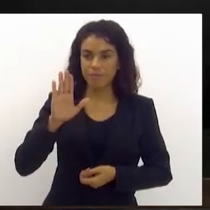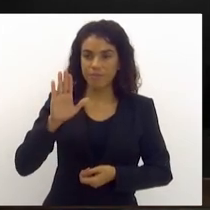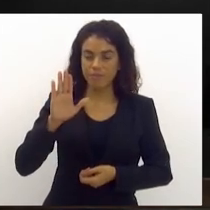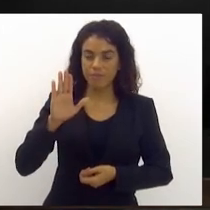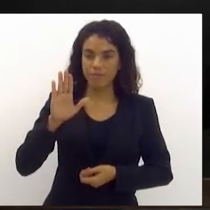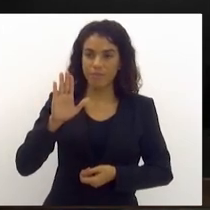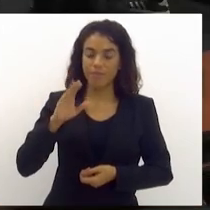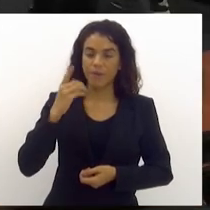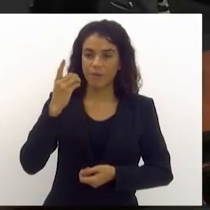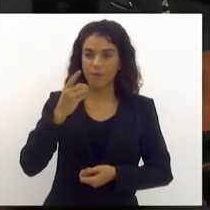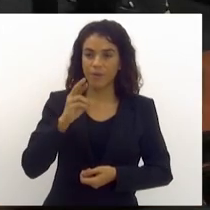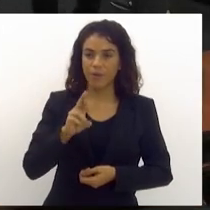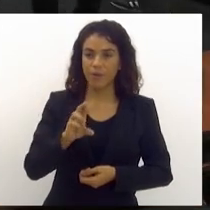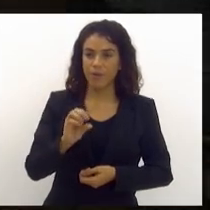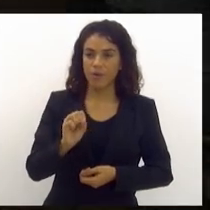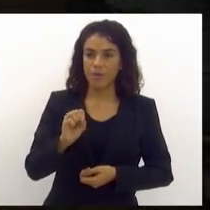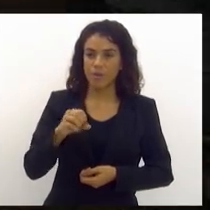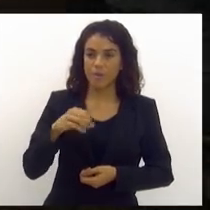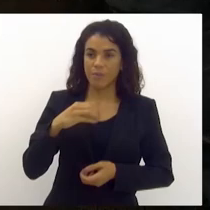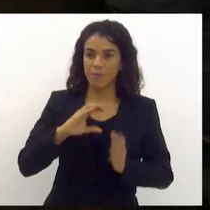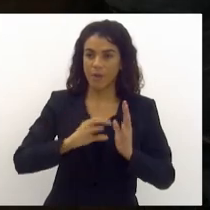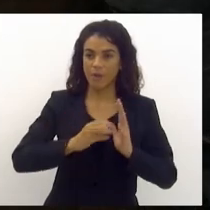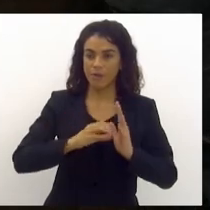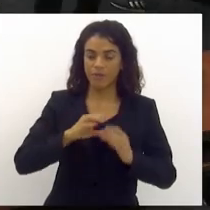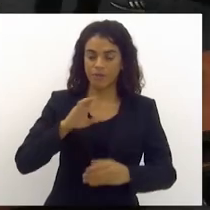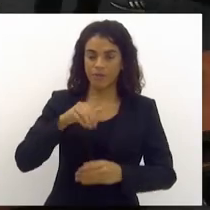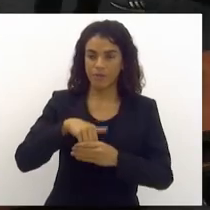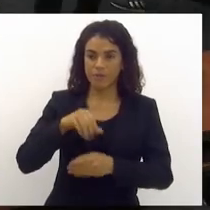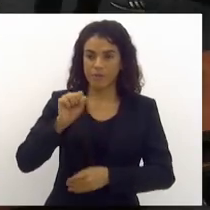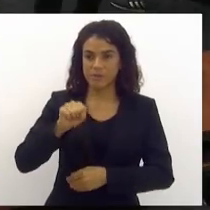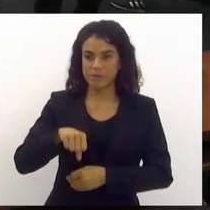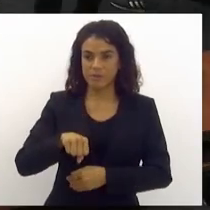deputado Rosenberg. O MDB vota sim, senhor presidente. Muito obrigado.